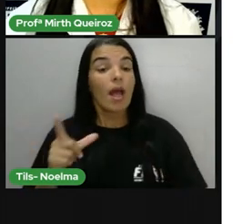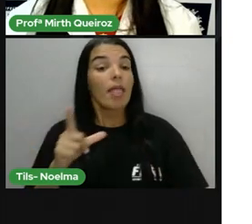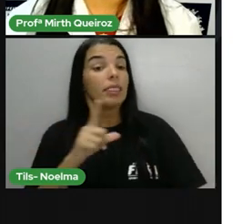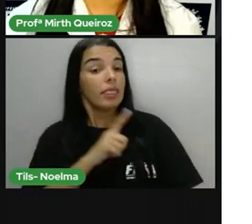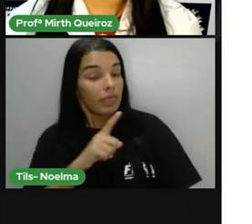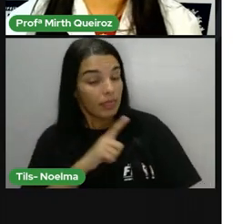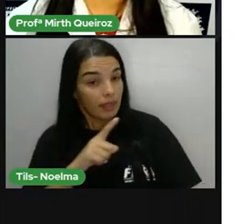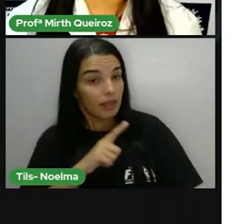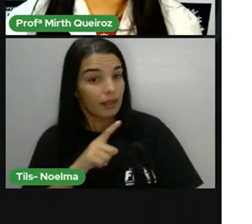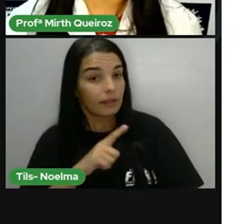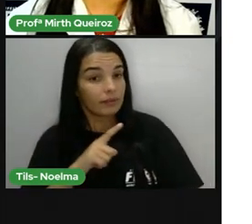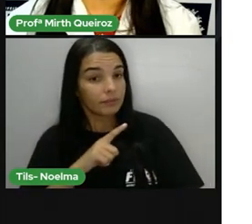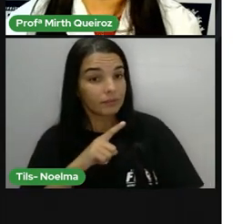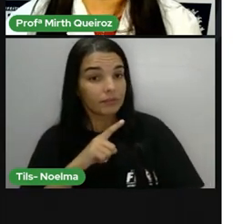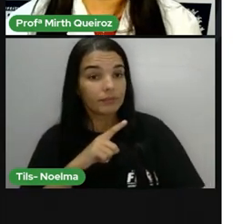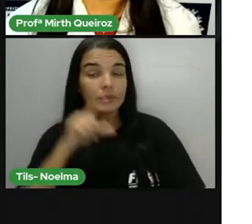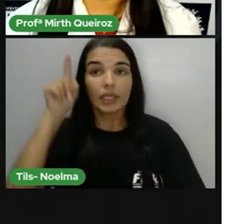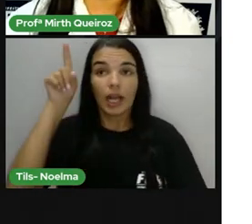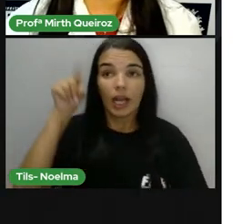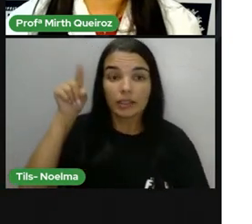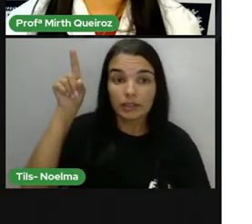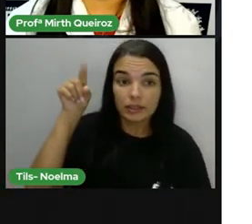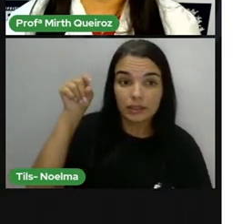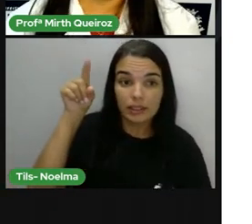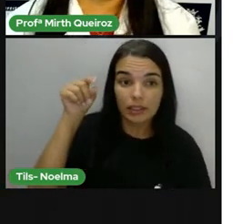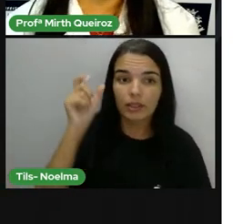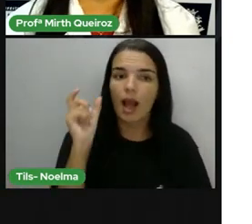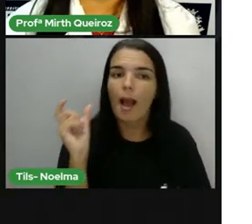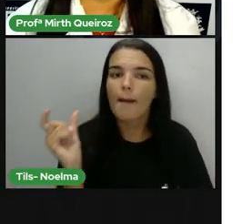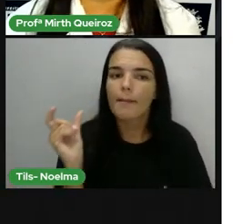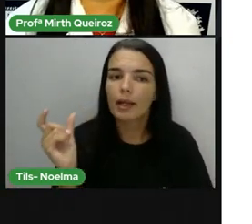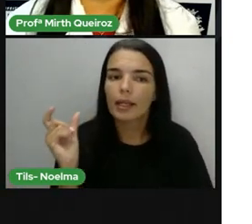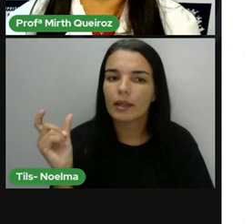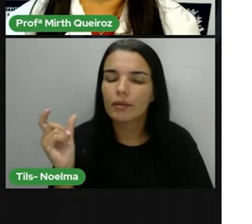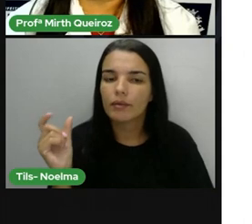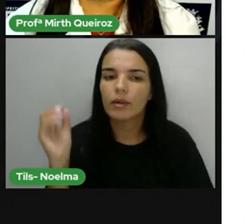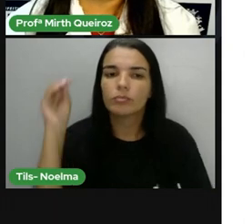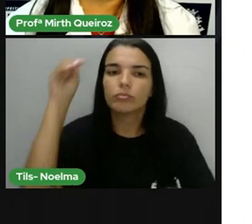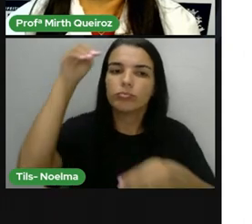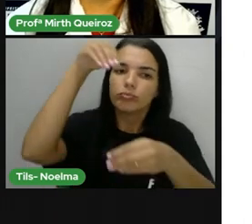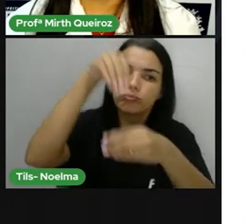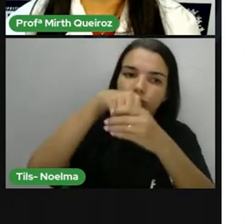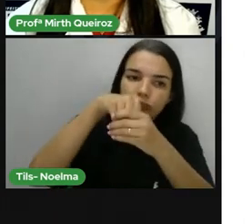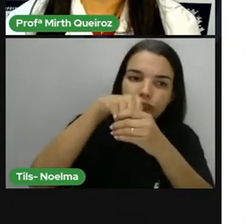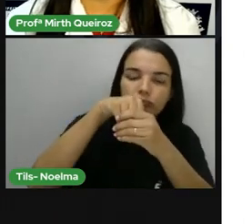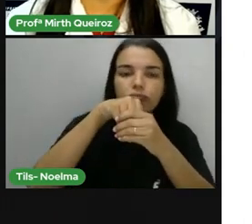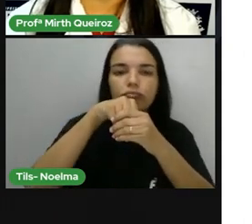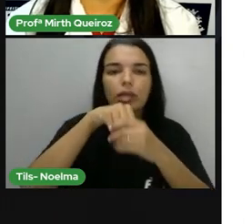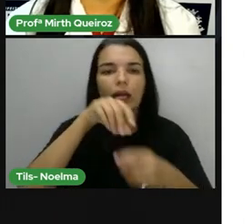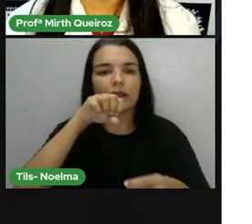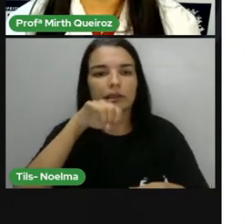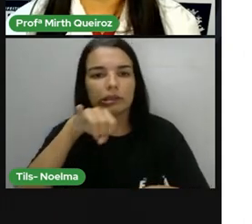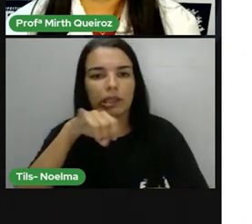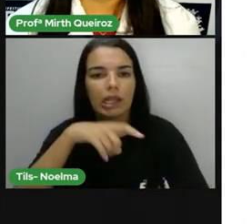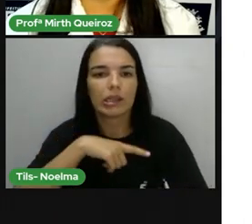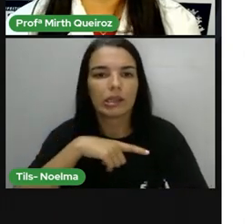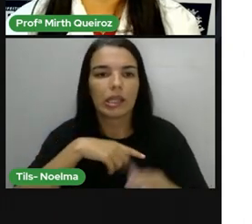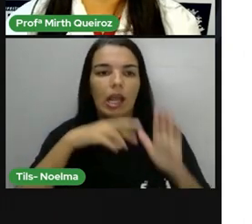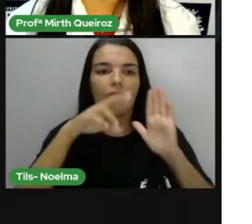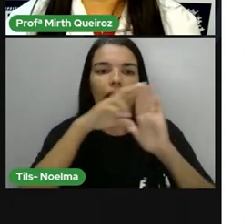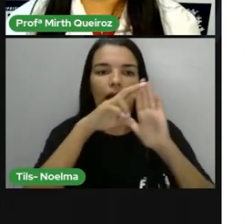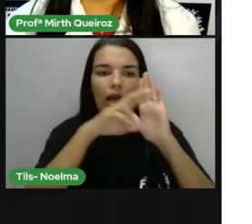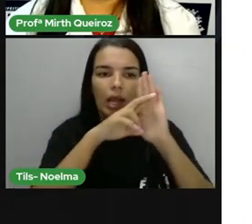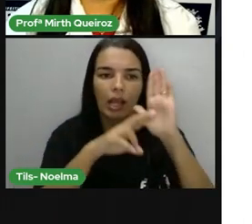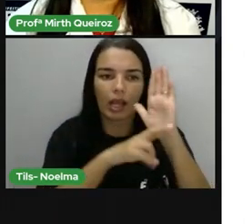Receberá acento gráfico a palavra que, mesmo incluída neste caso, se enquadrar em regra